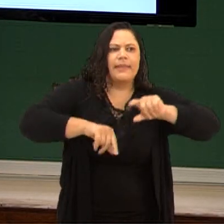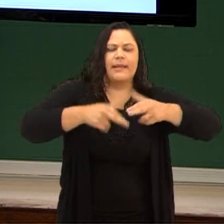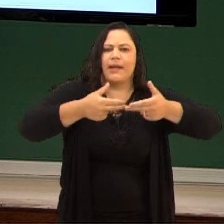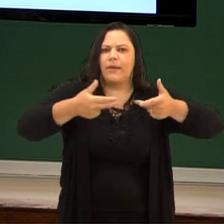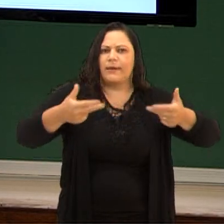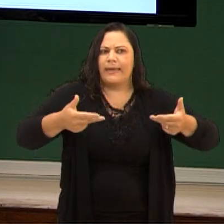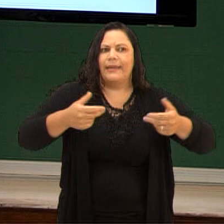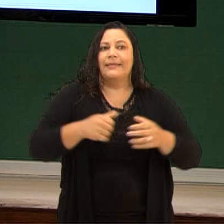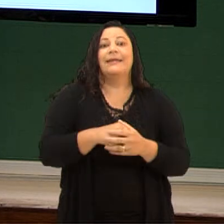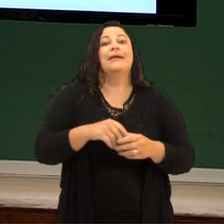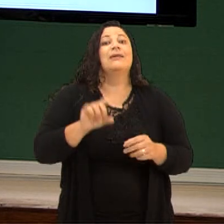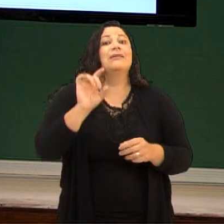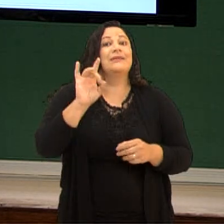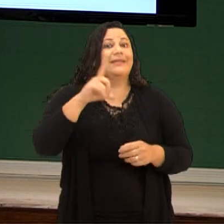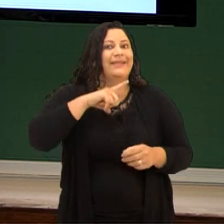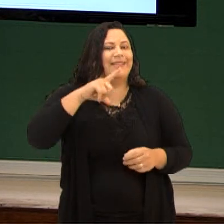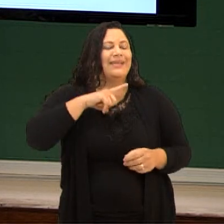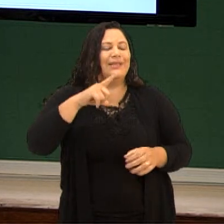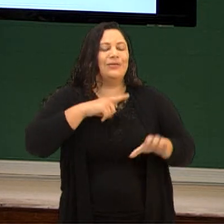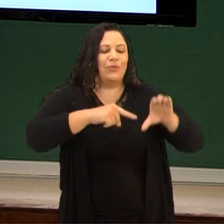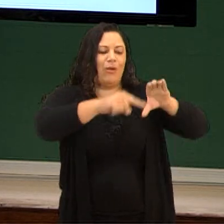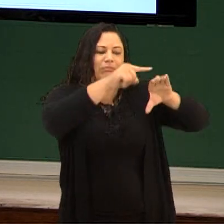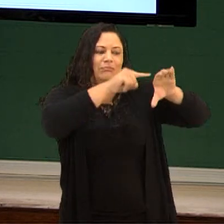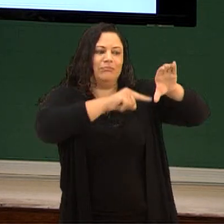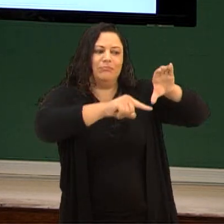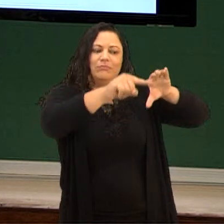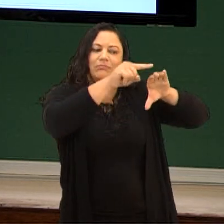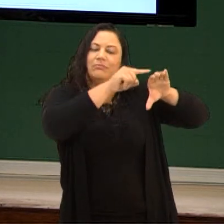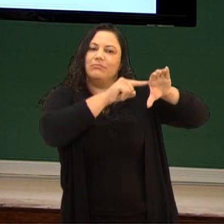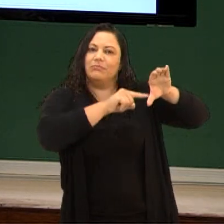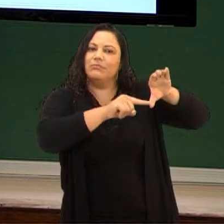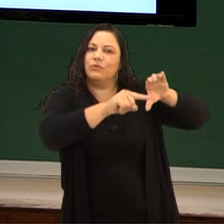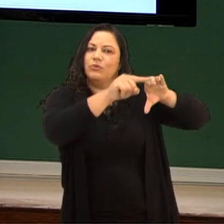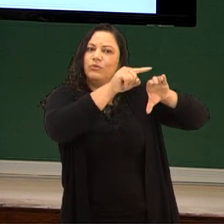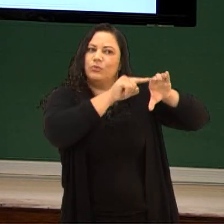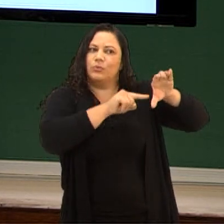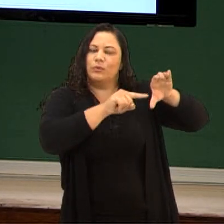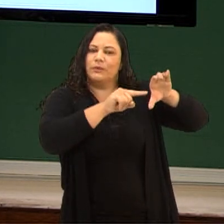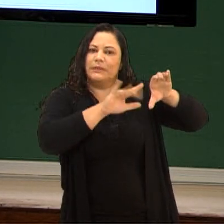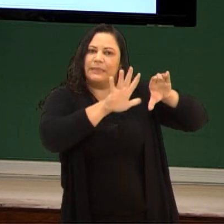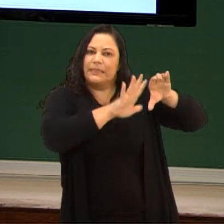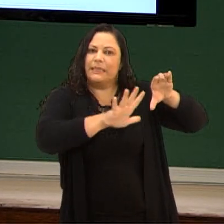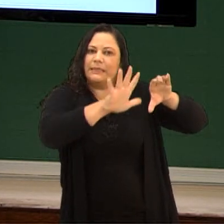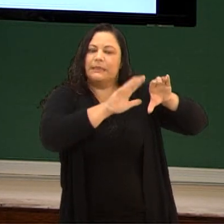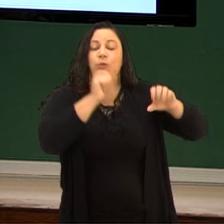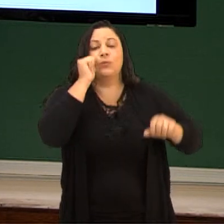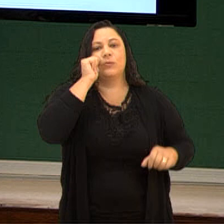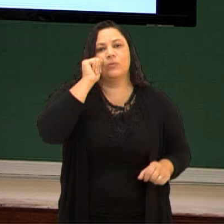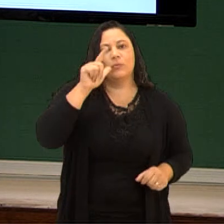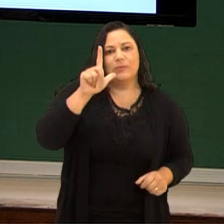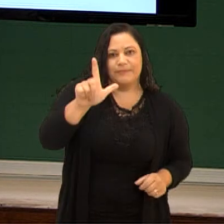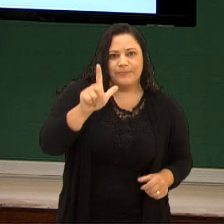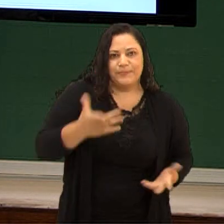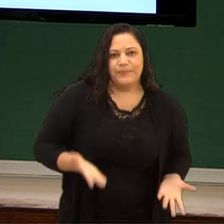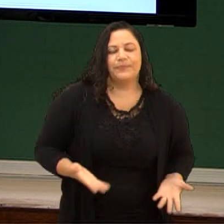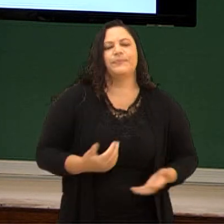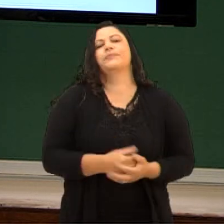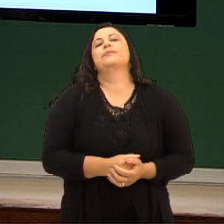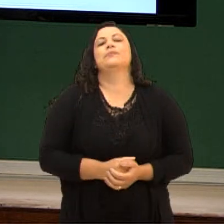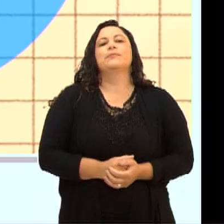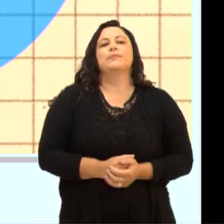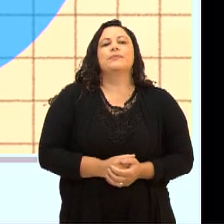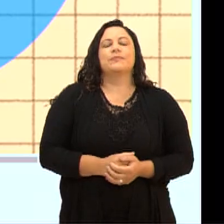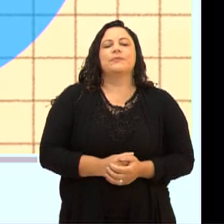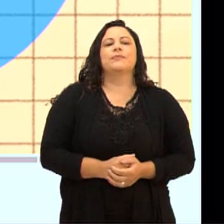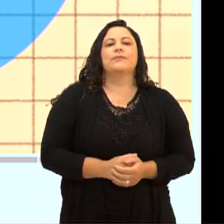nós temos o que aqui do ladinho? Essa circunferência, esse círculo, né, que está preenchido é círculo, em azul. Então, a gente pode fazer o quê?